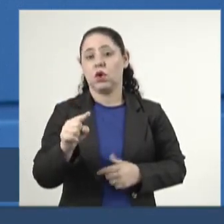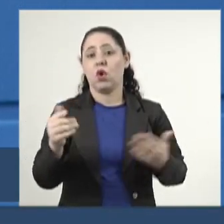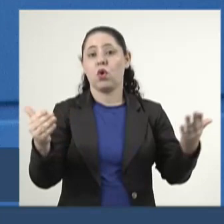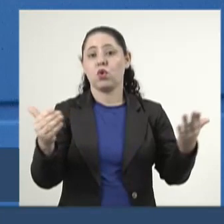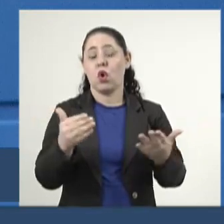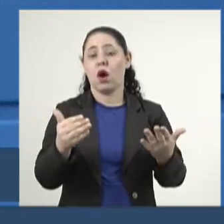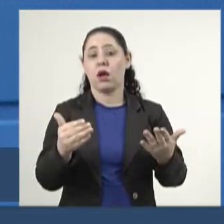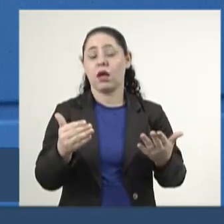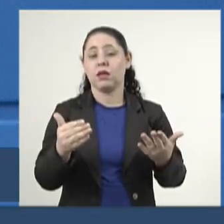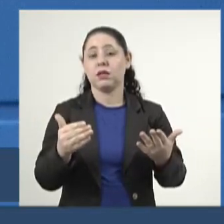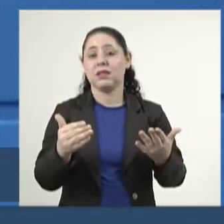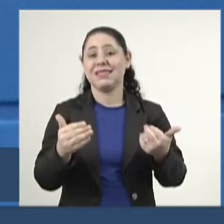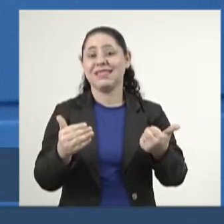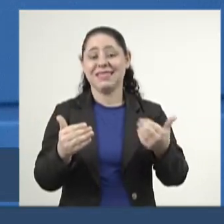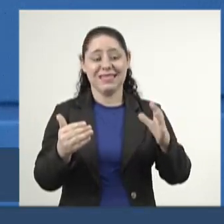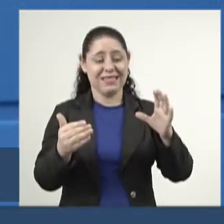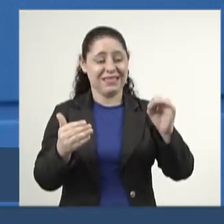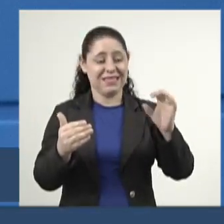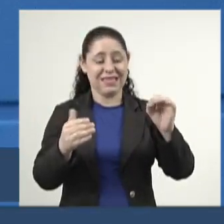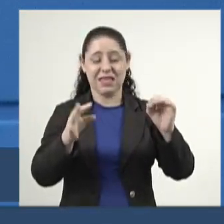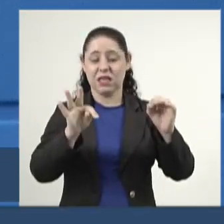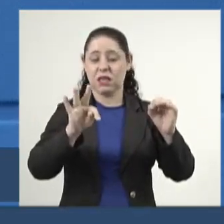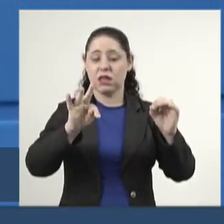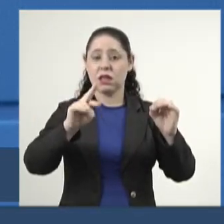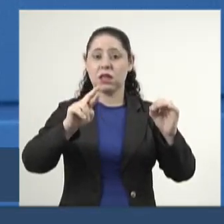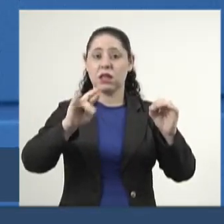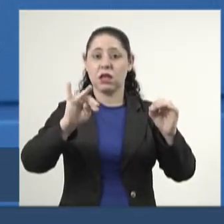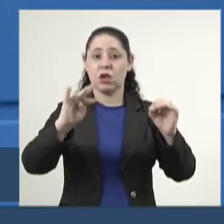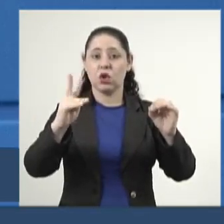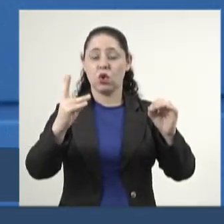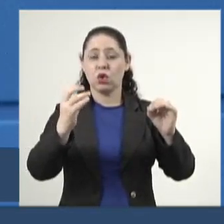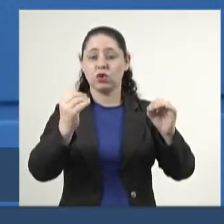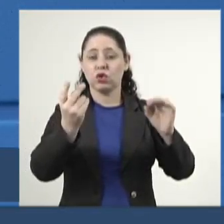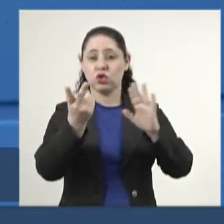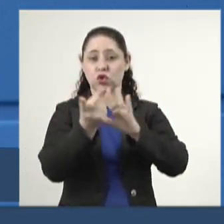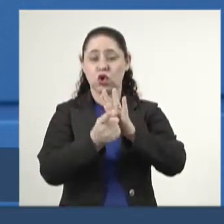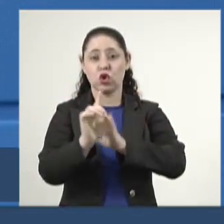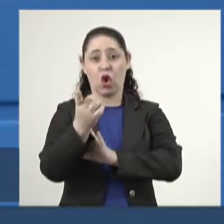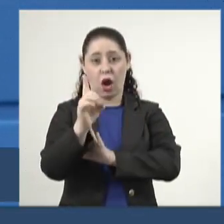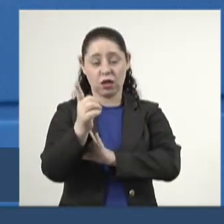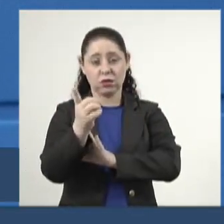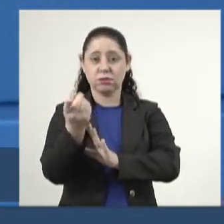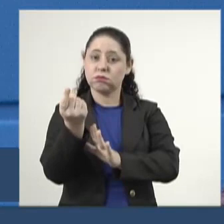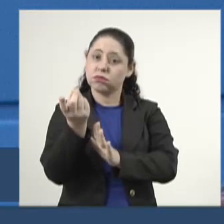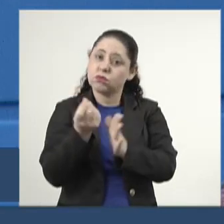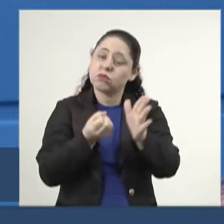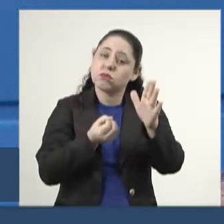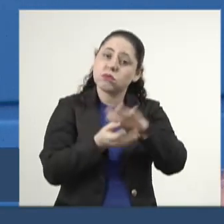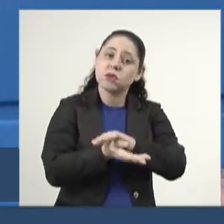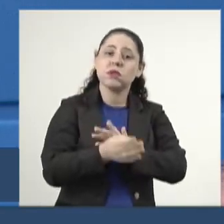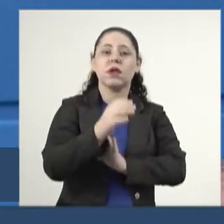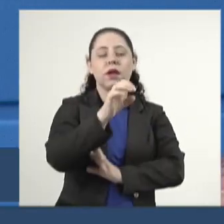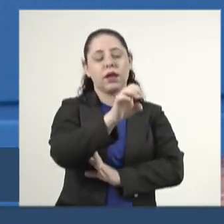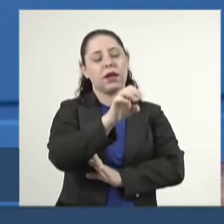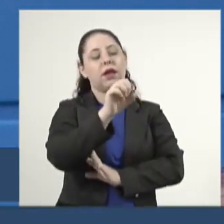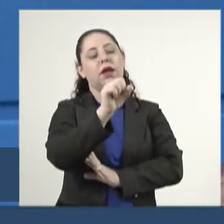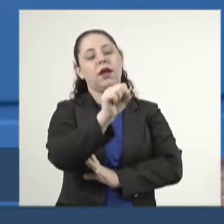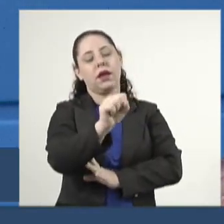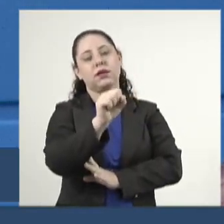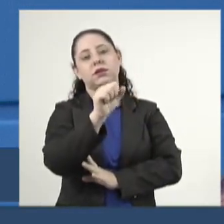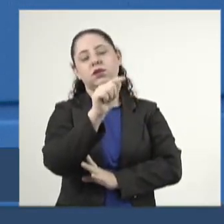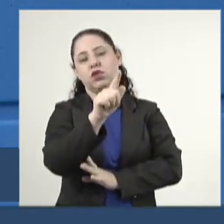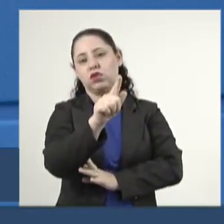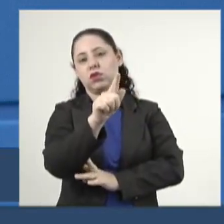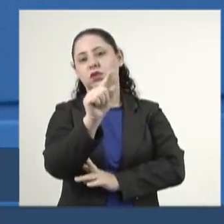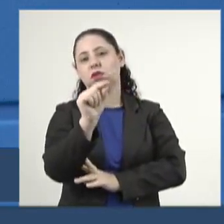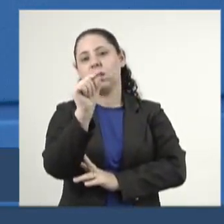dólares para investimento. 100 trilhões de dólares para investimento. É só entrar na internet, olhar lá ESG, agenda